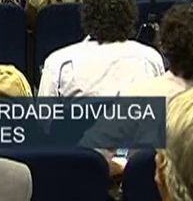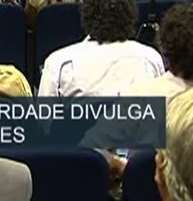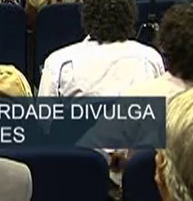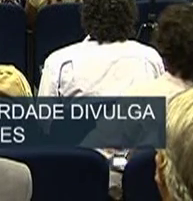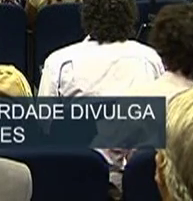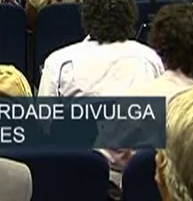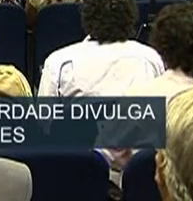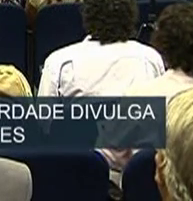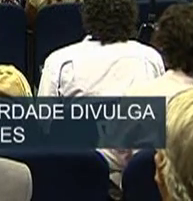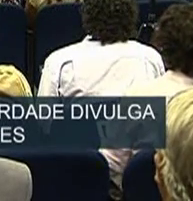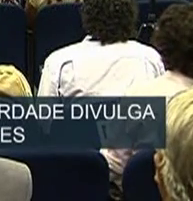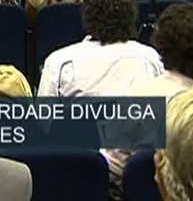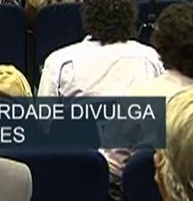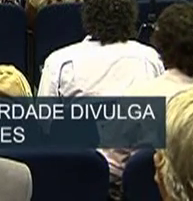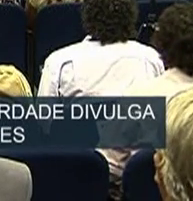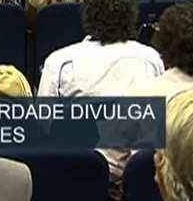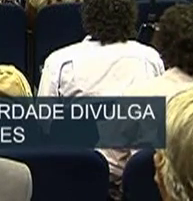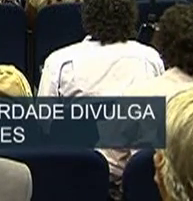Luz de trás.